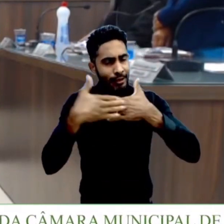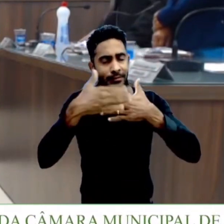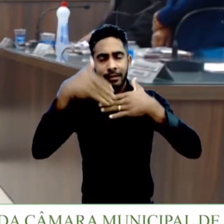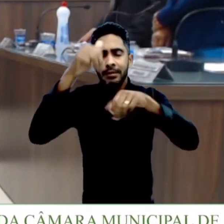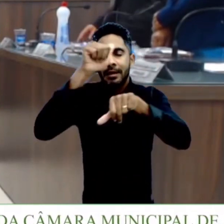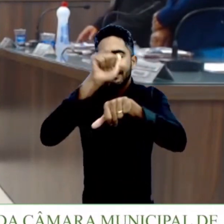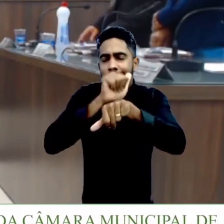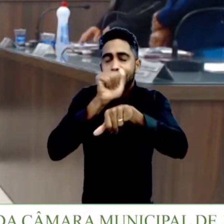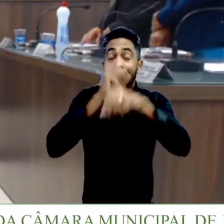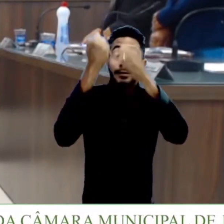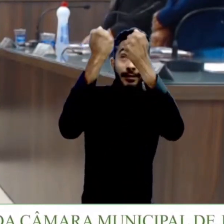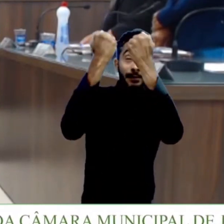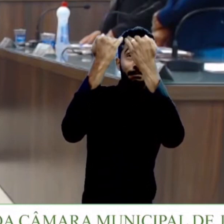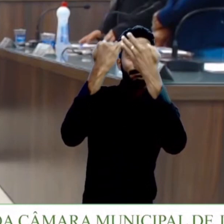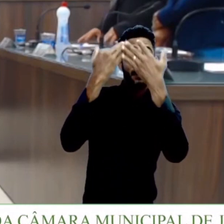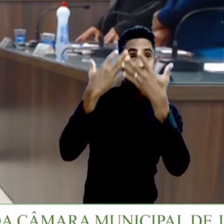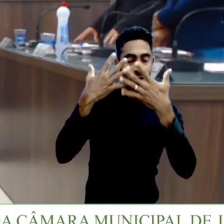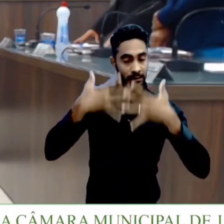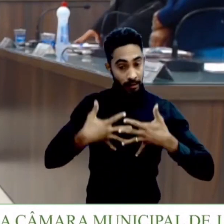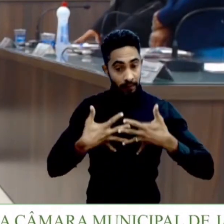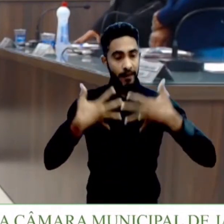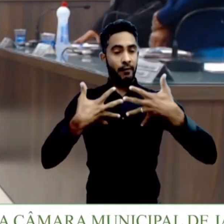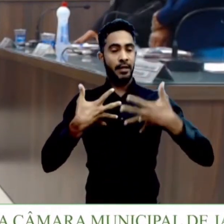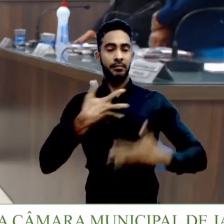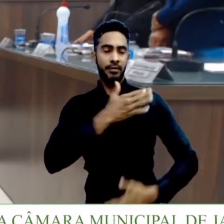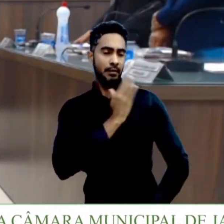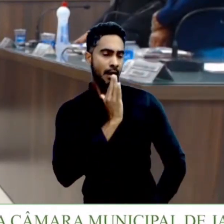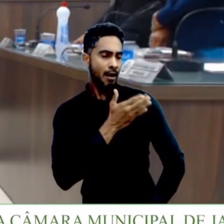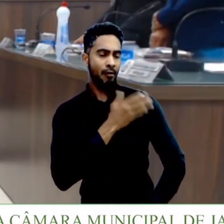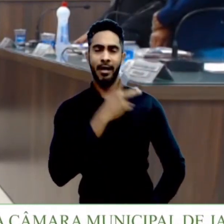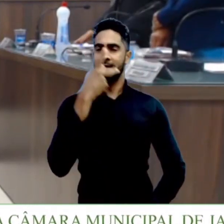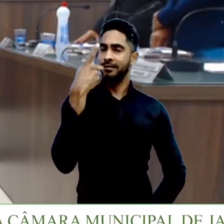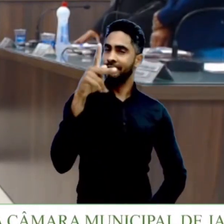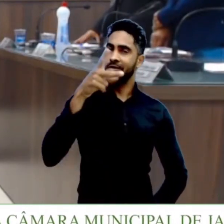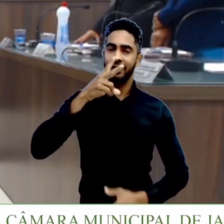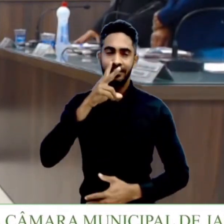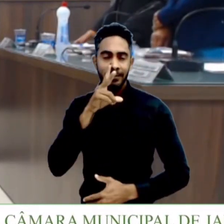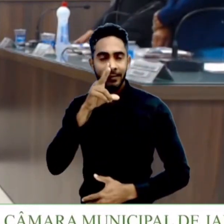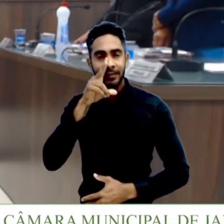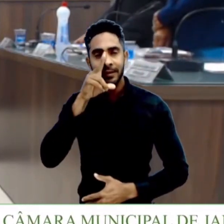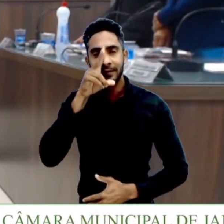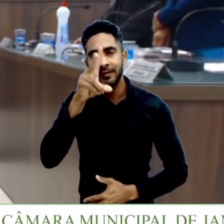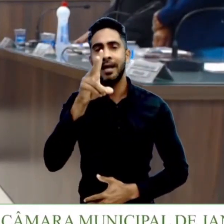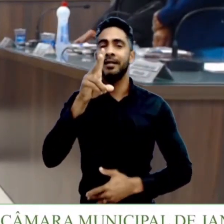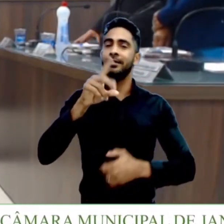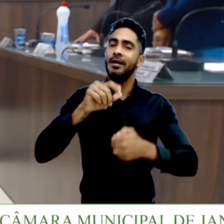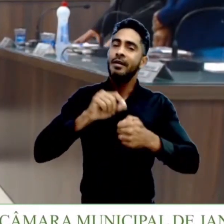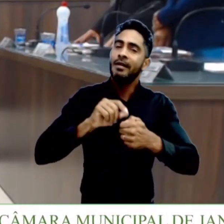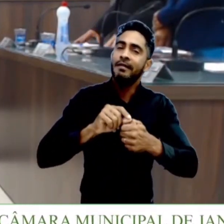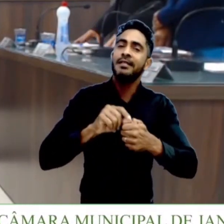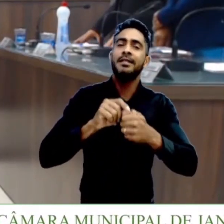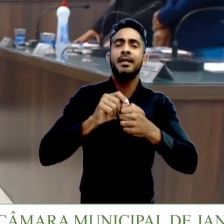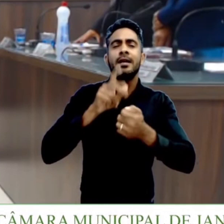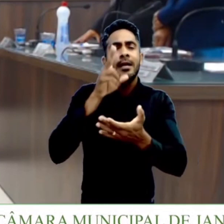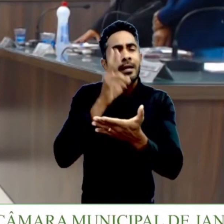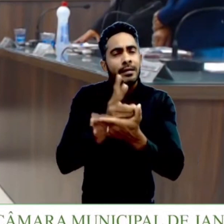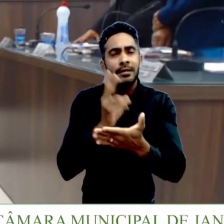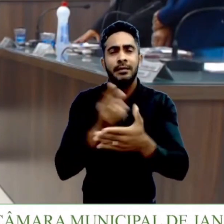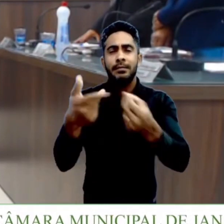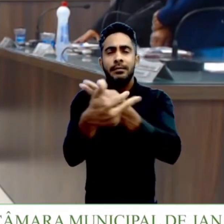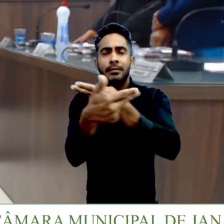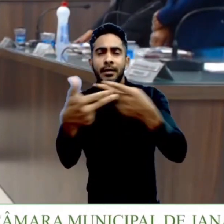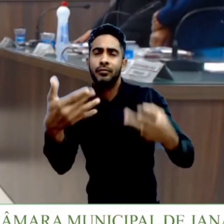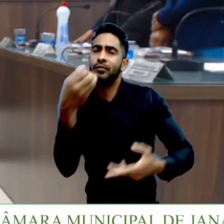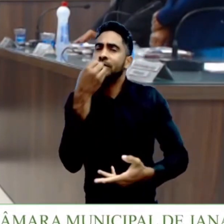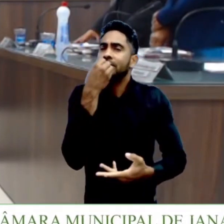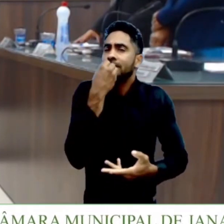esperança pela graça, dê ânimo ao coração de vocês e os fortaleçam para fazerem sempre o bem, tanto em atos